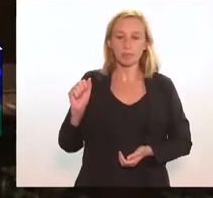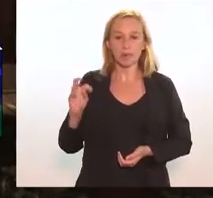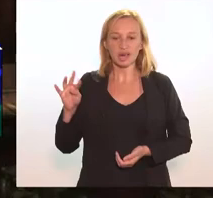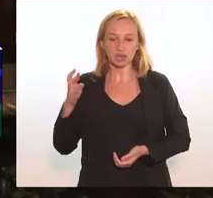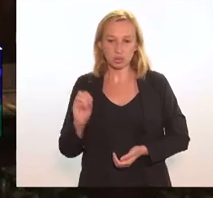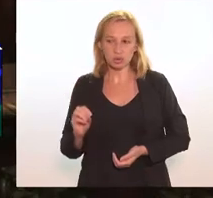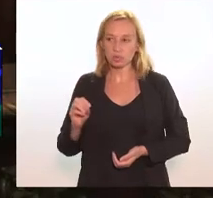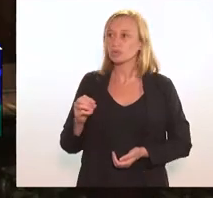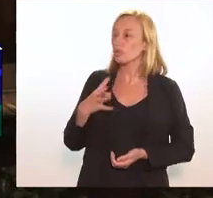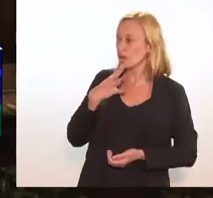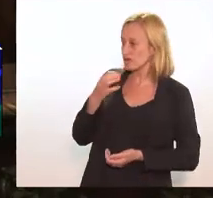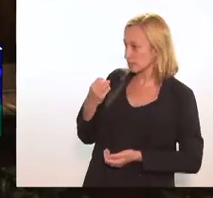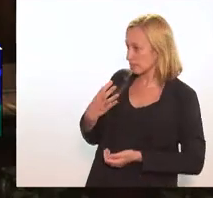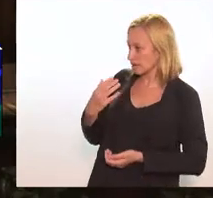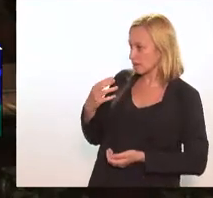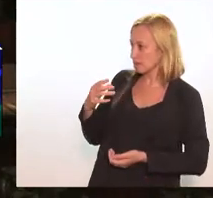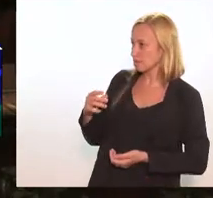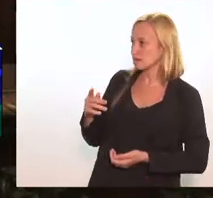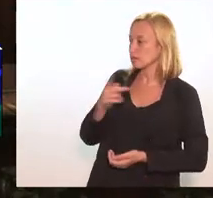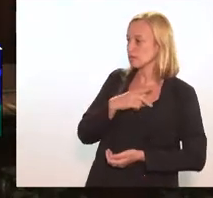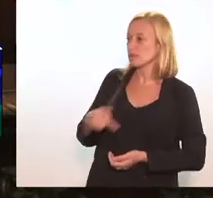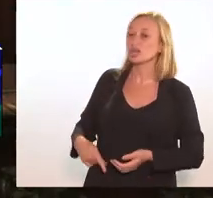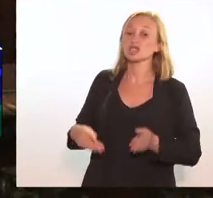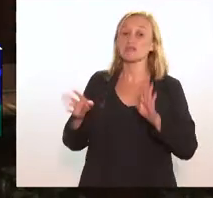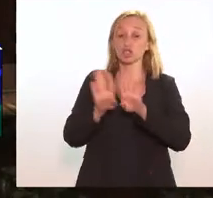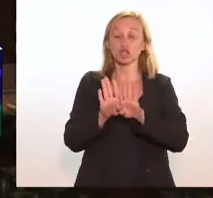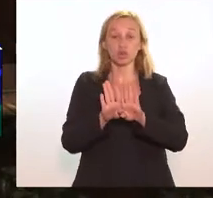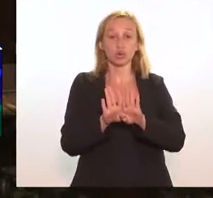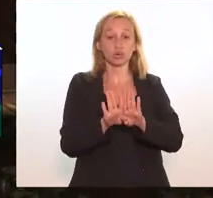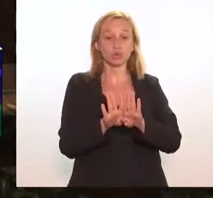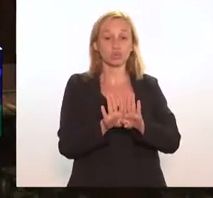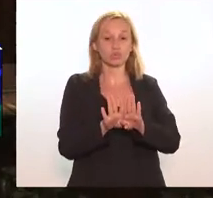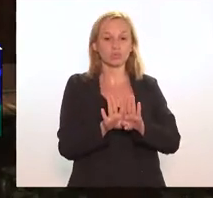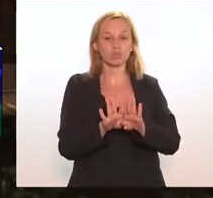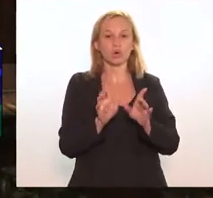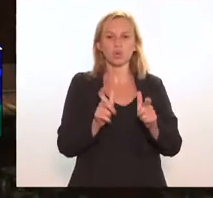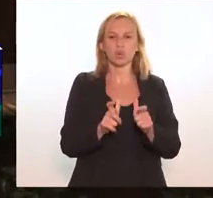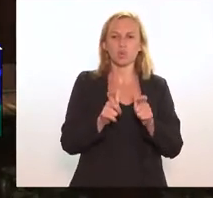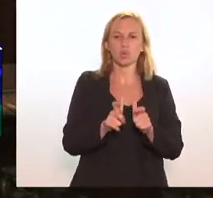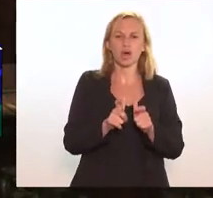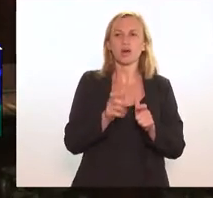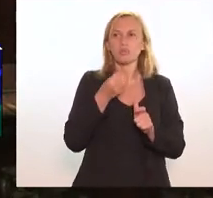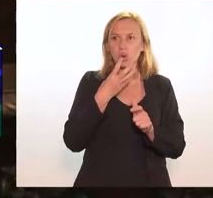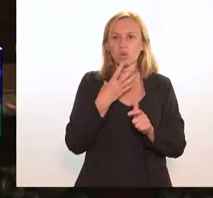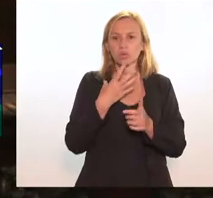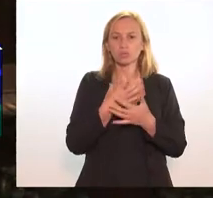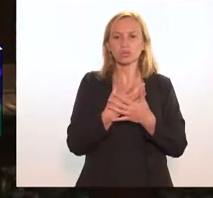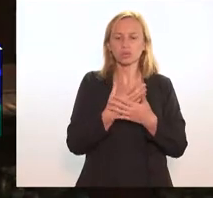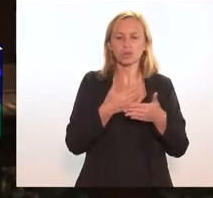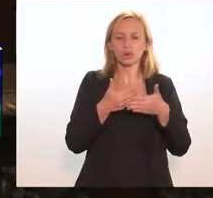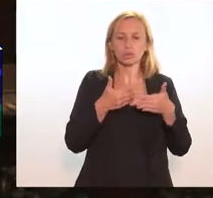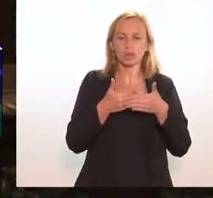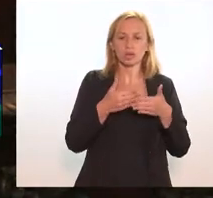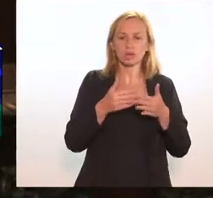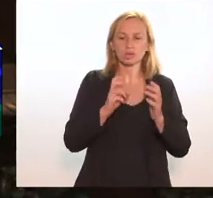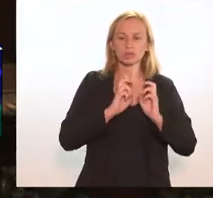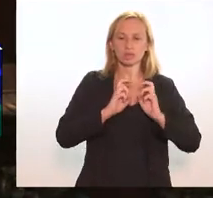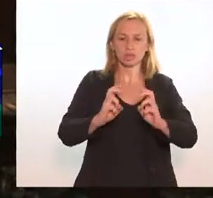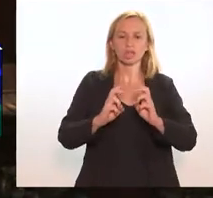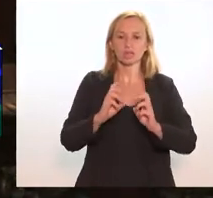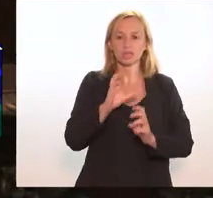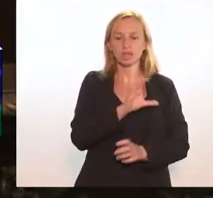bem, que faculdade que fechou, e é uma localização muito boa, próximo da estação de trem de Campo